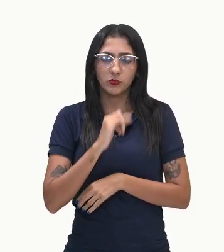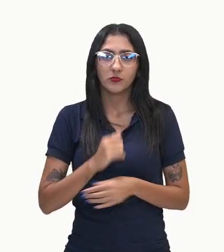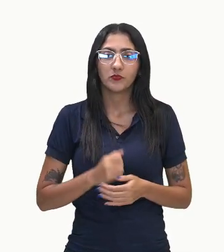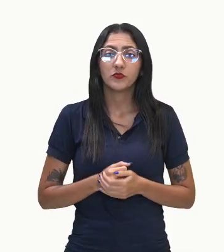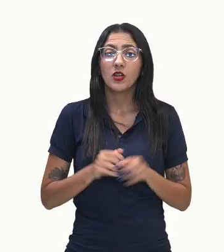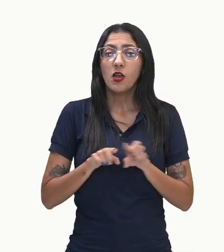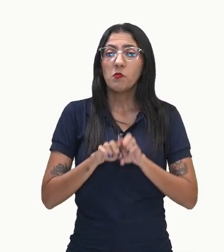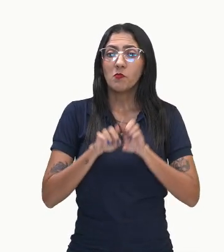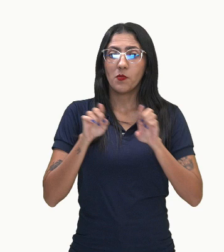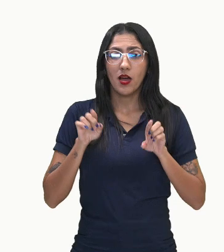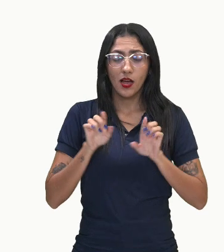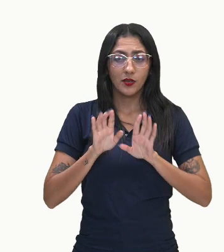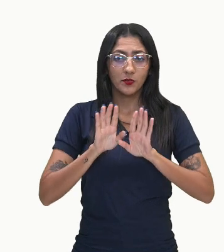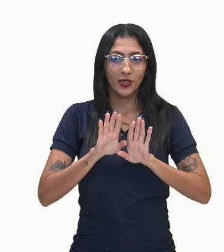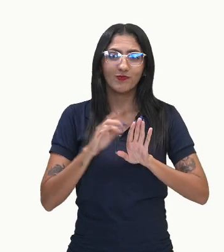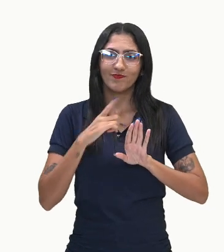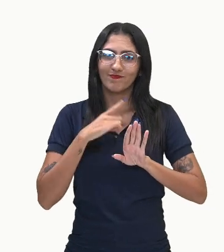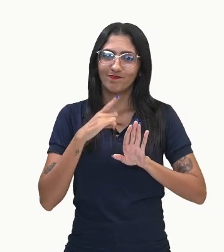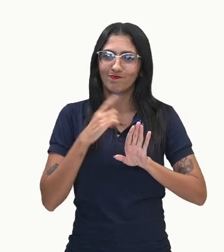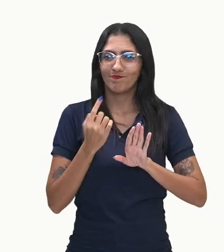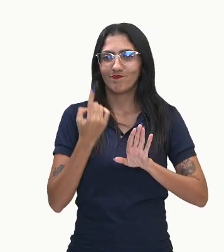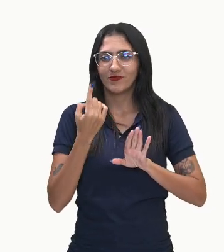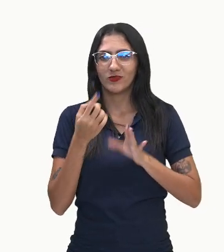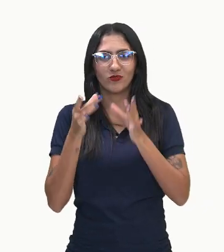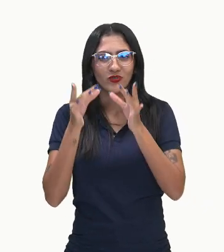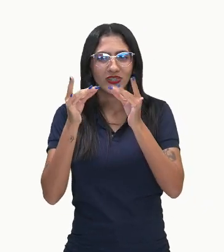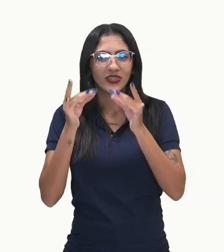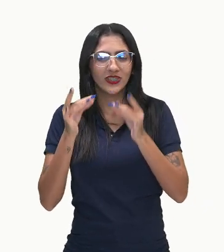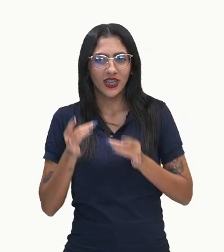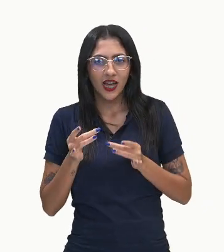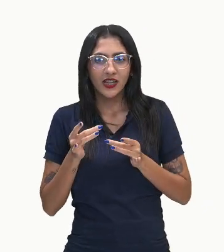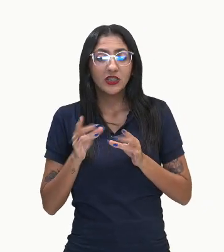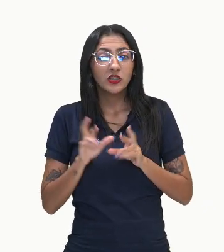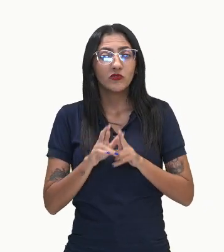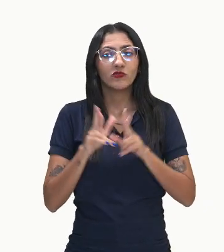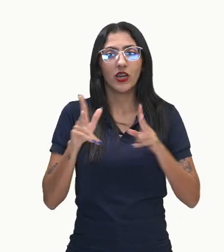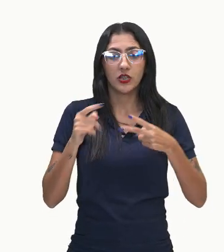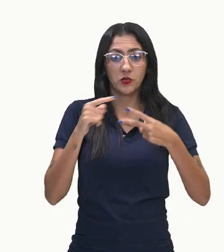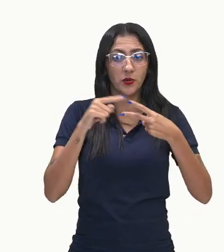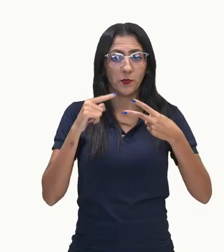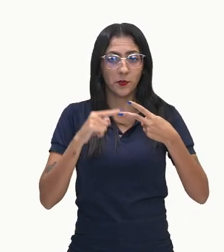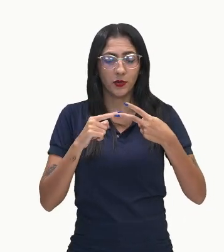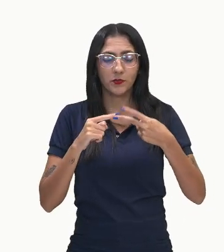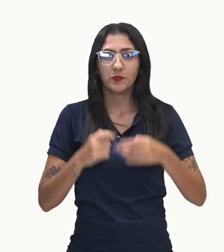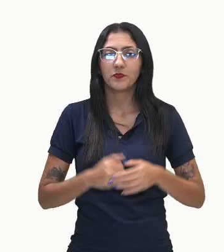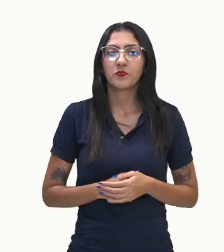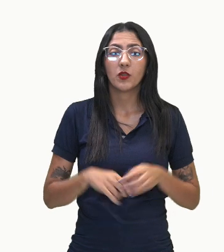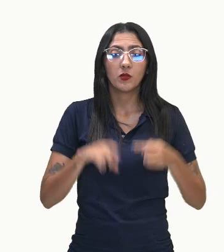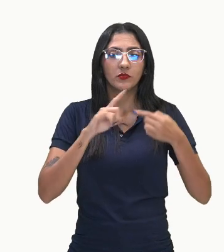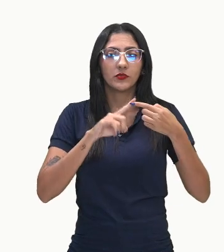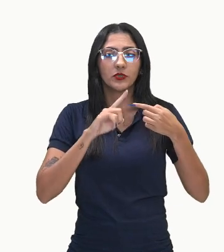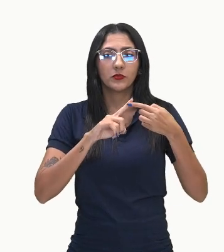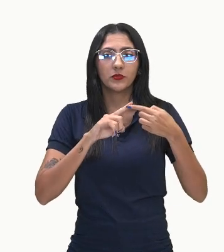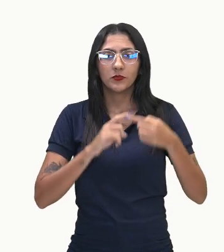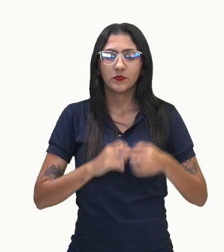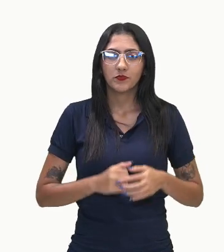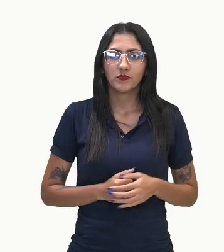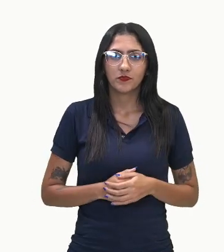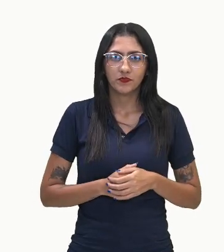porém, ele vai ter duas características importantes. Primeira,